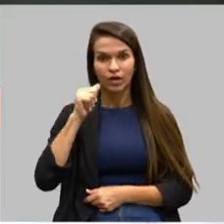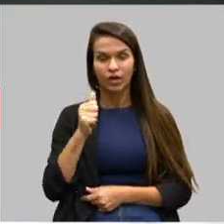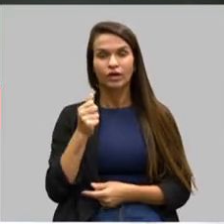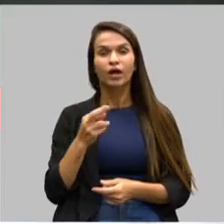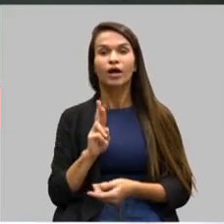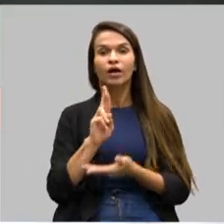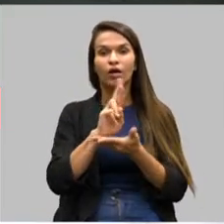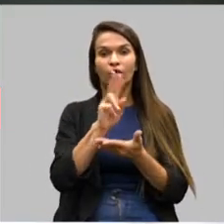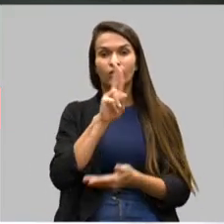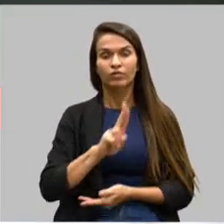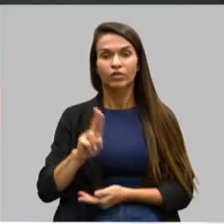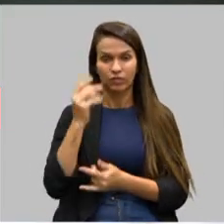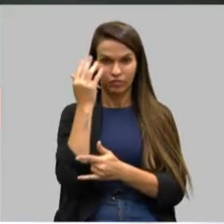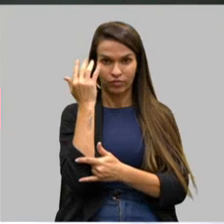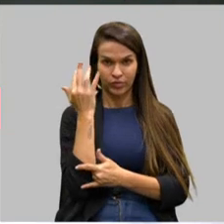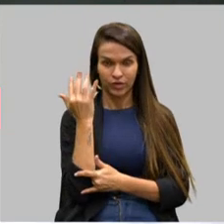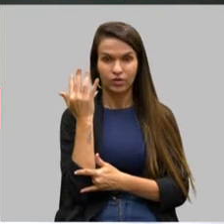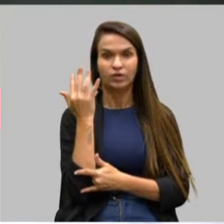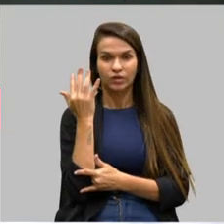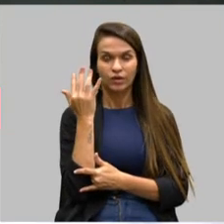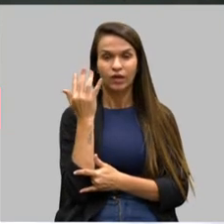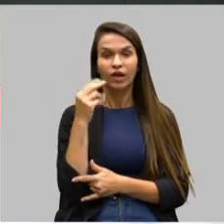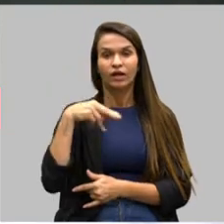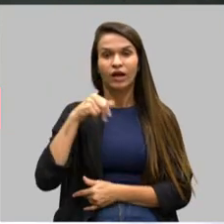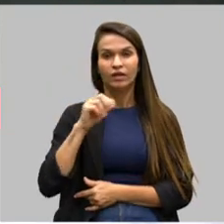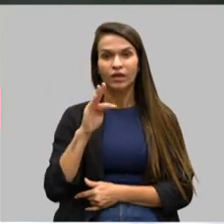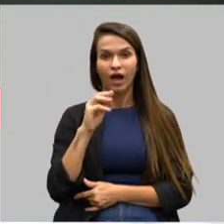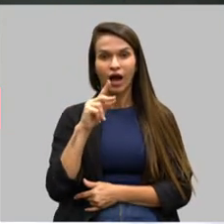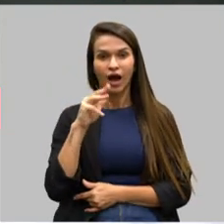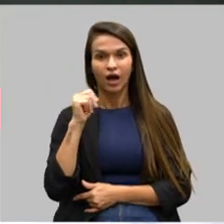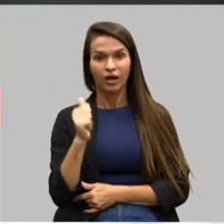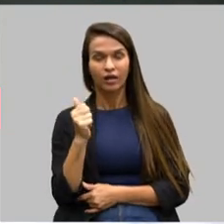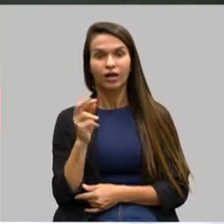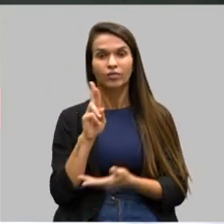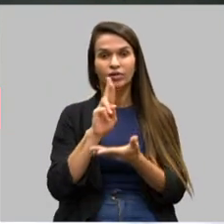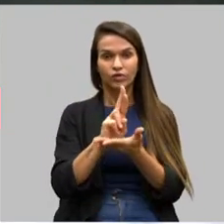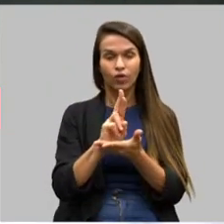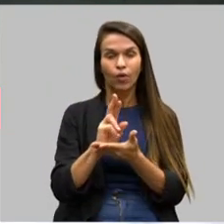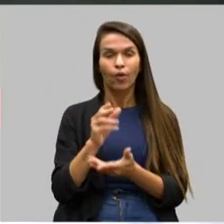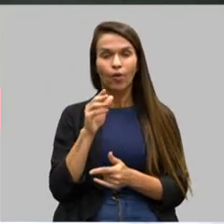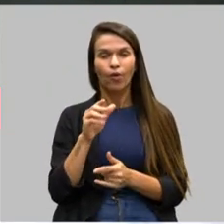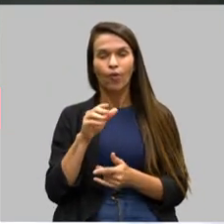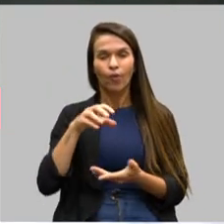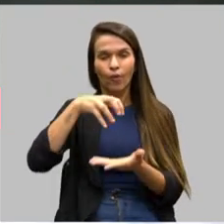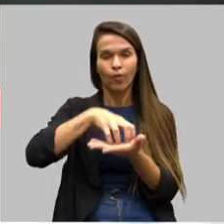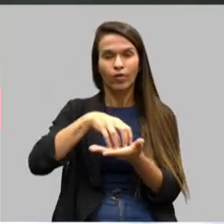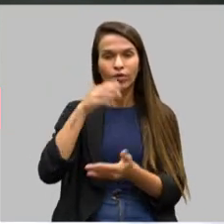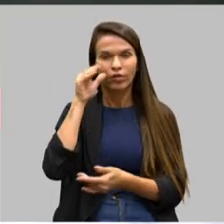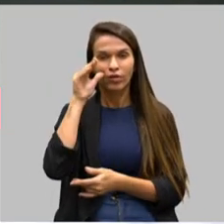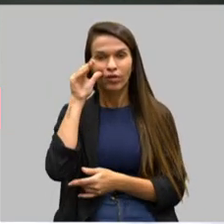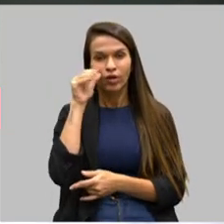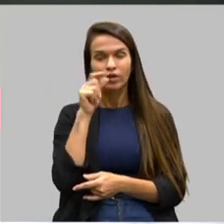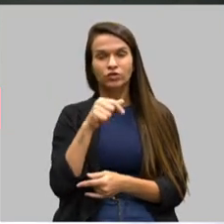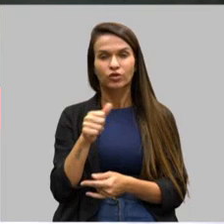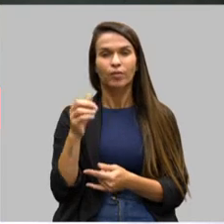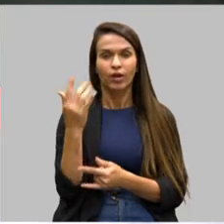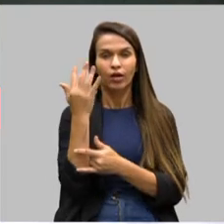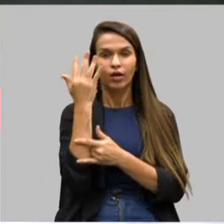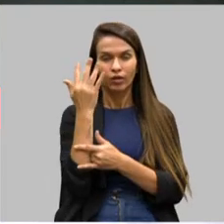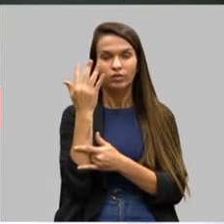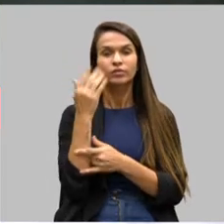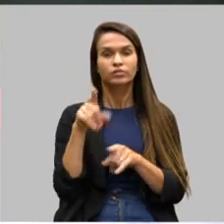Federal de Minas Gerais, Natália Moll, representando o Observatório das Metrópoles da Universidade Federal de Minas Gerais, da